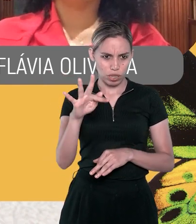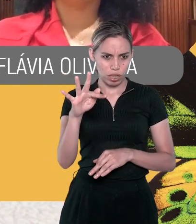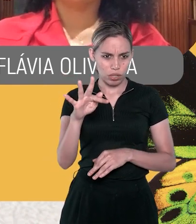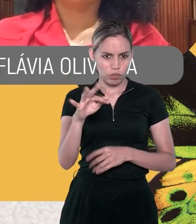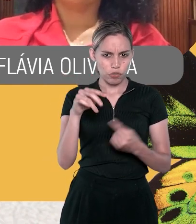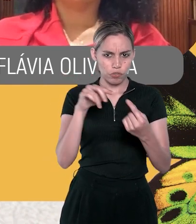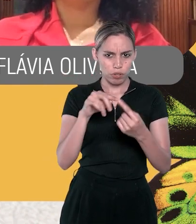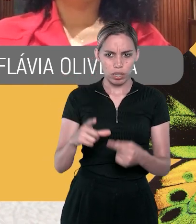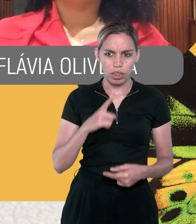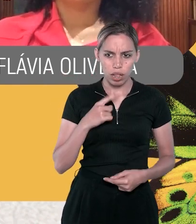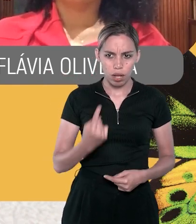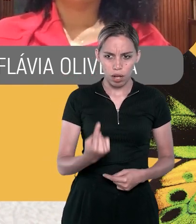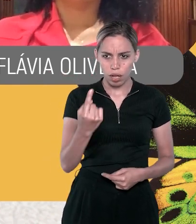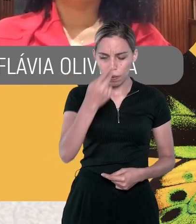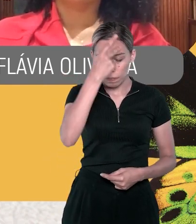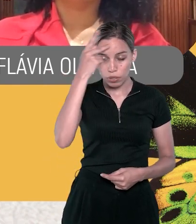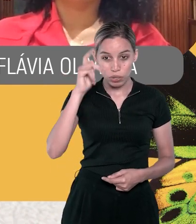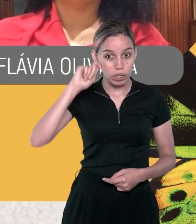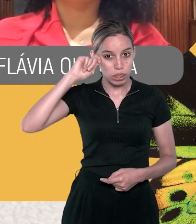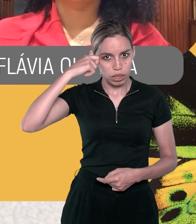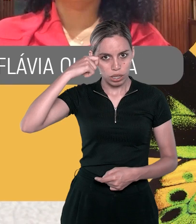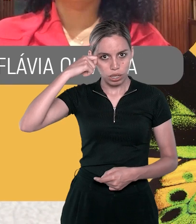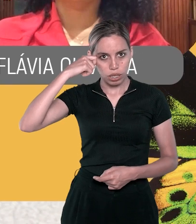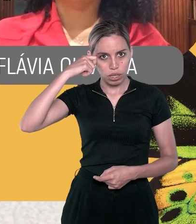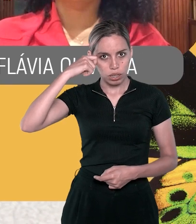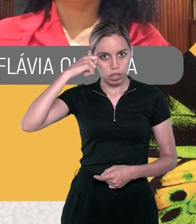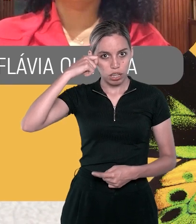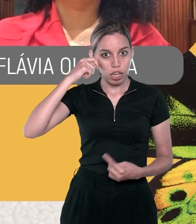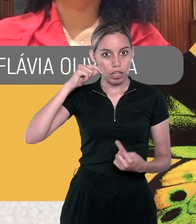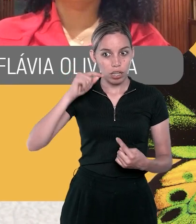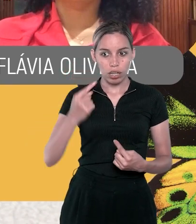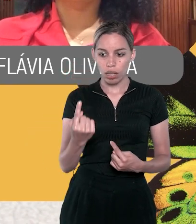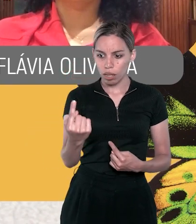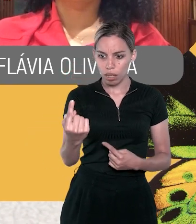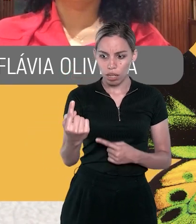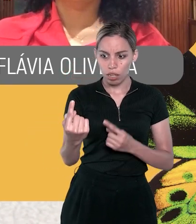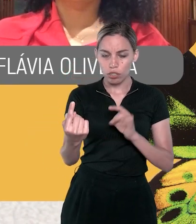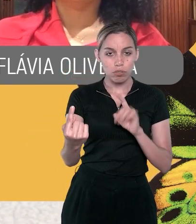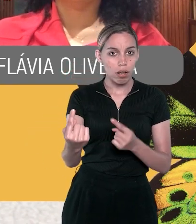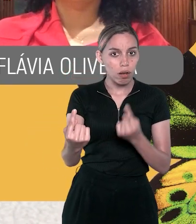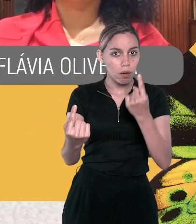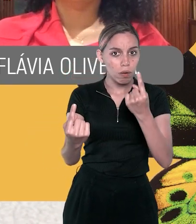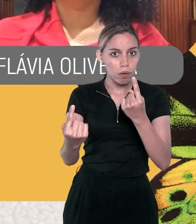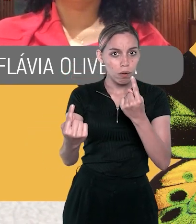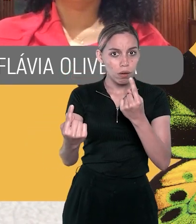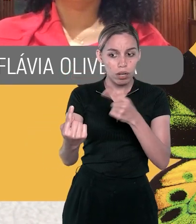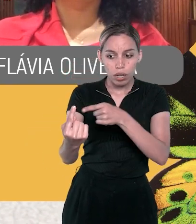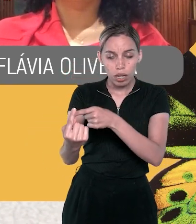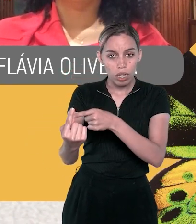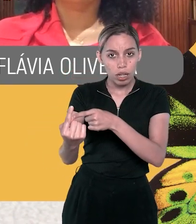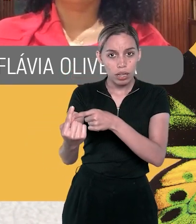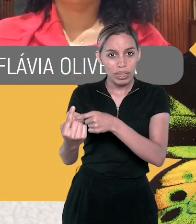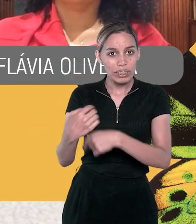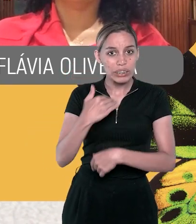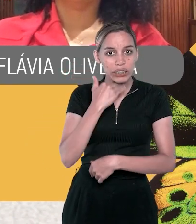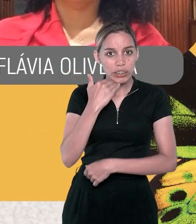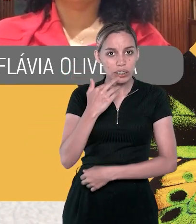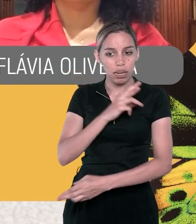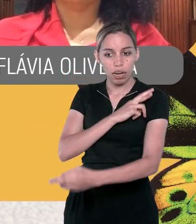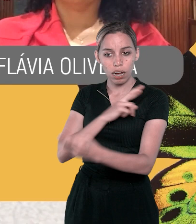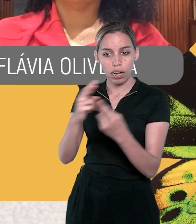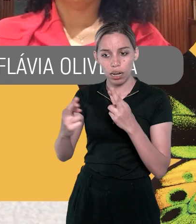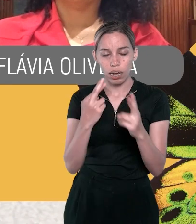constrangedor, porque ninguém se relacionava com ele. Eu tive essa experiência. Foi uma